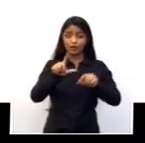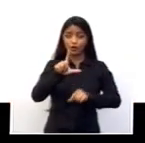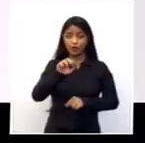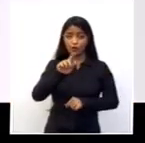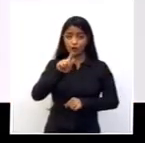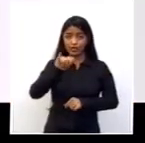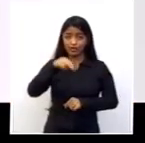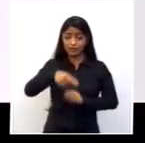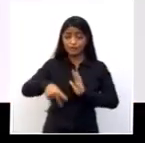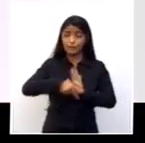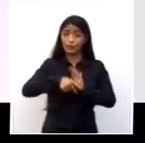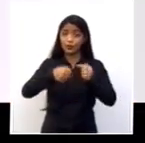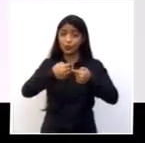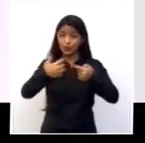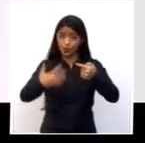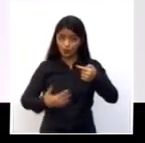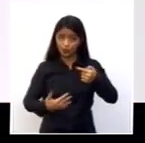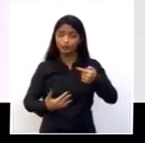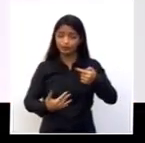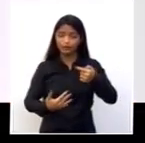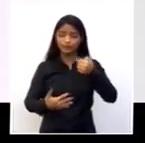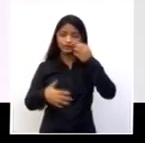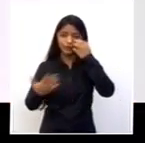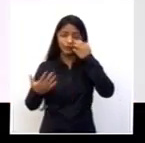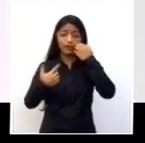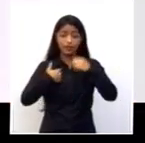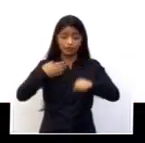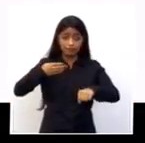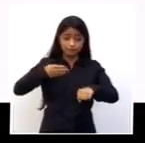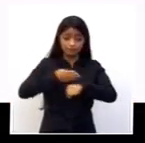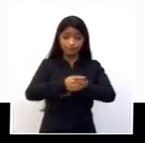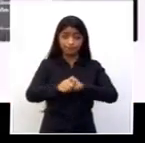processo. Então, assim que eu logo